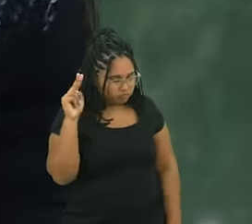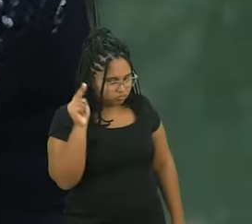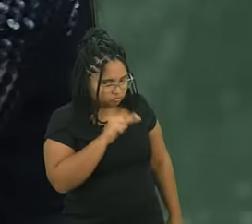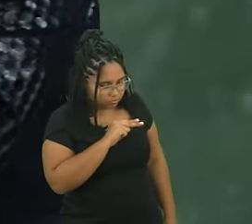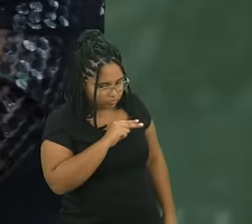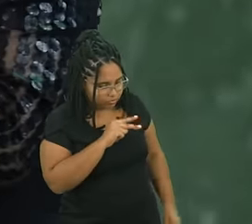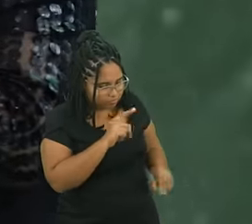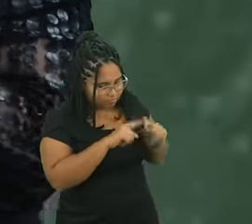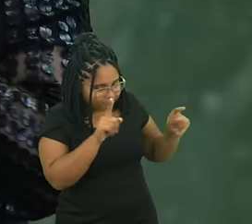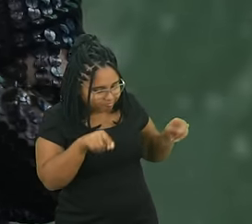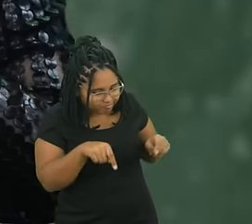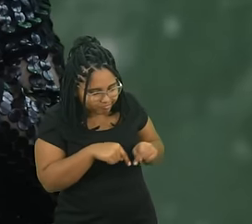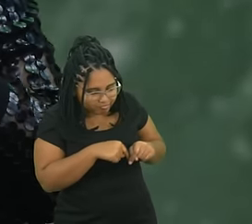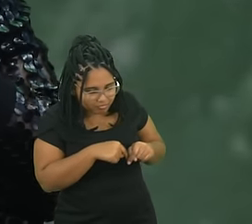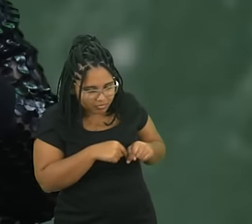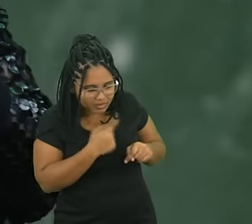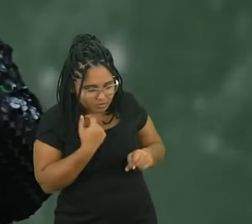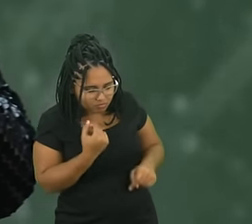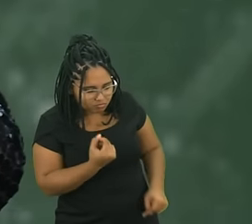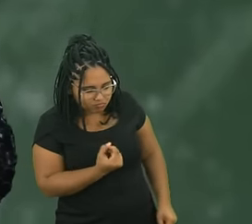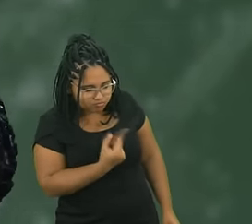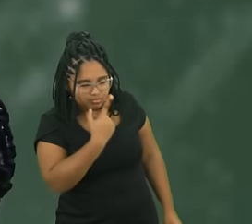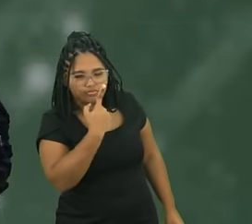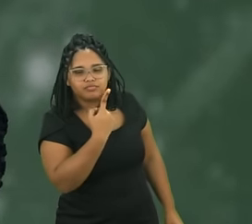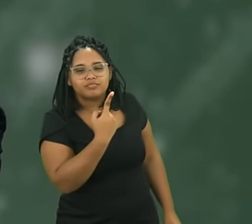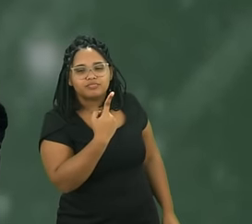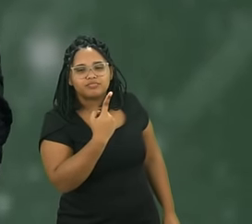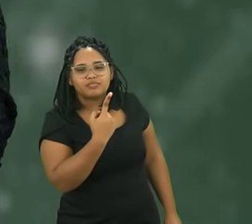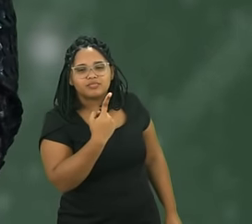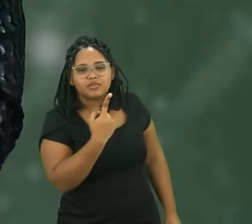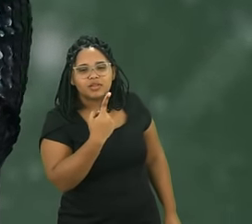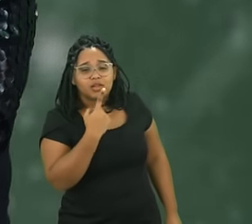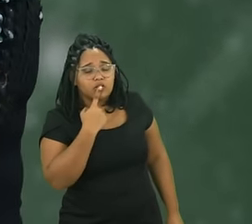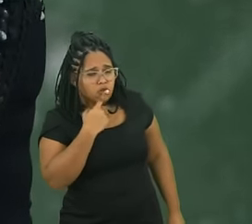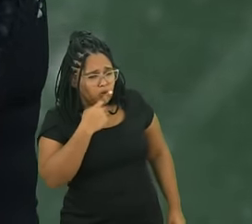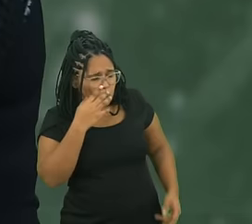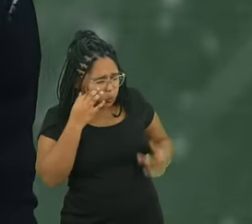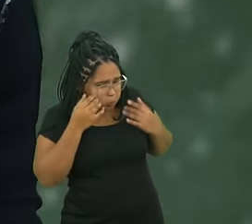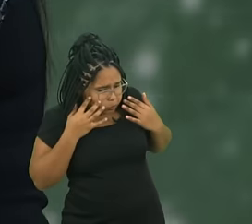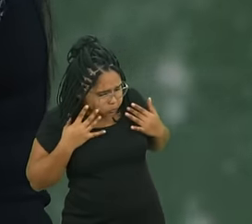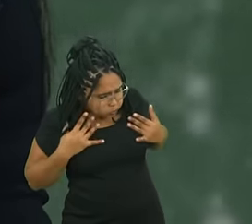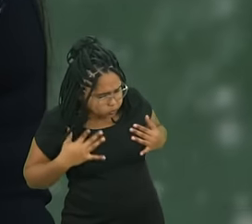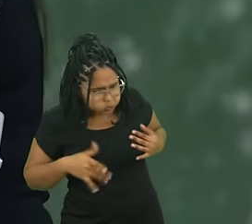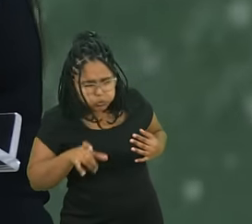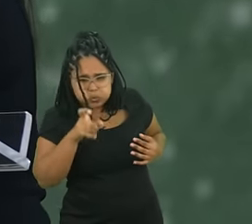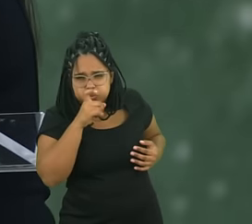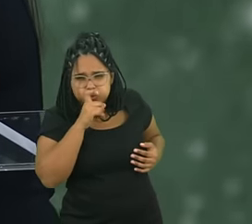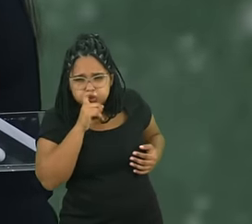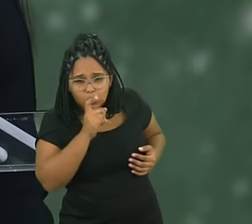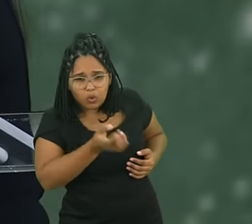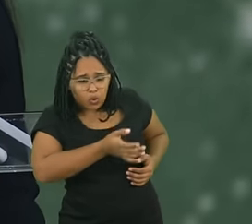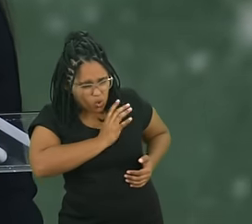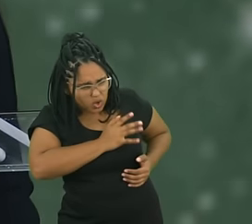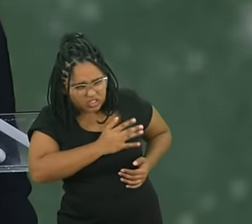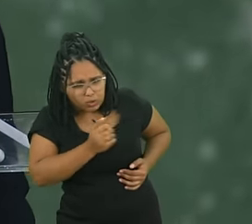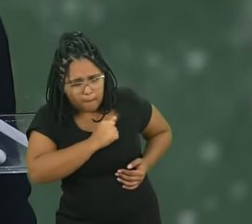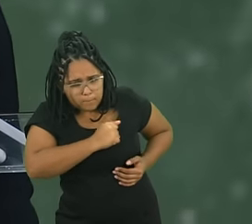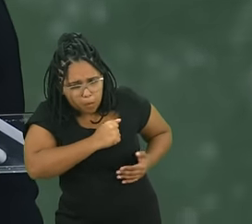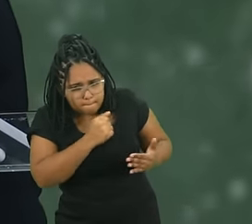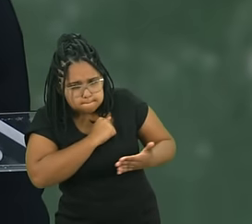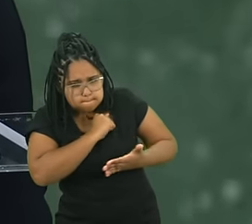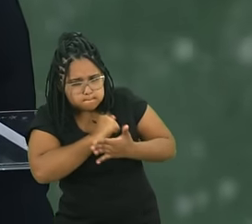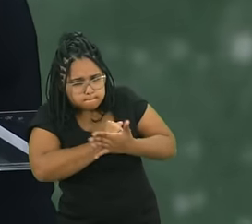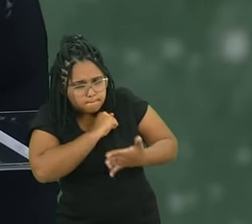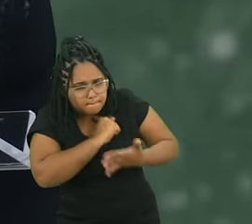no quarto, ele estava estranho, ele estava suando frio, e o coração dele disparado. Eu falei para o cuidador: vamos medir